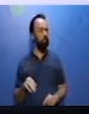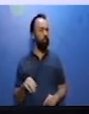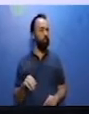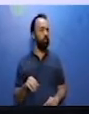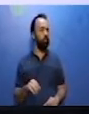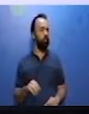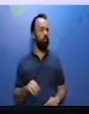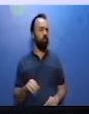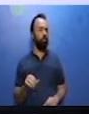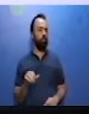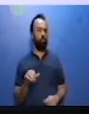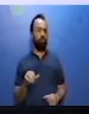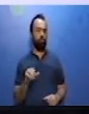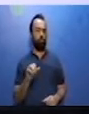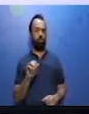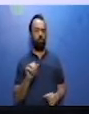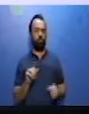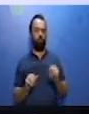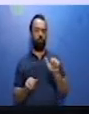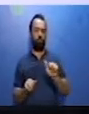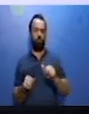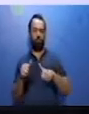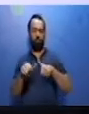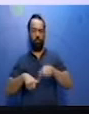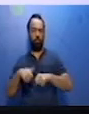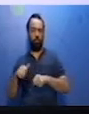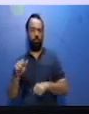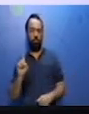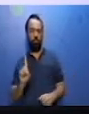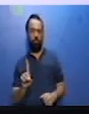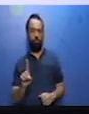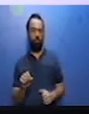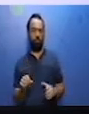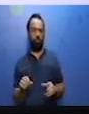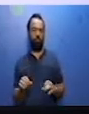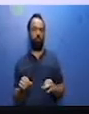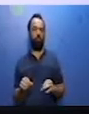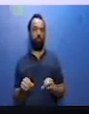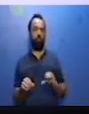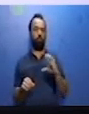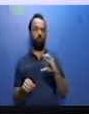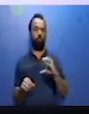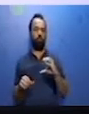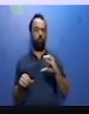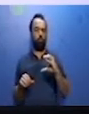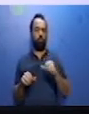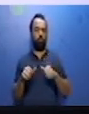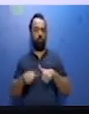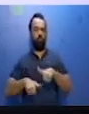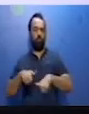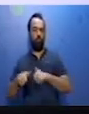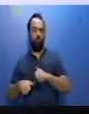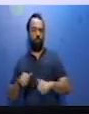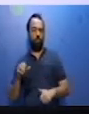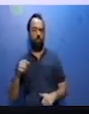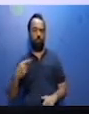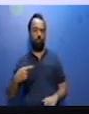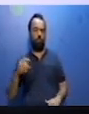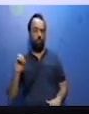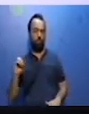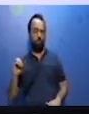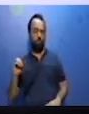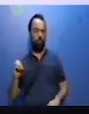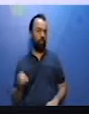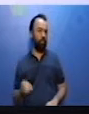-4 no lugar do ar coloquei um e no lugar dos e não é ser que coloquei ou menos